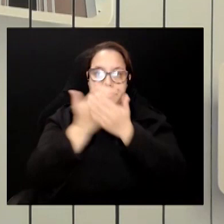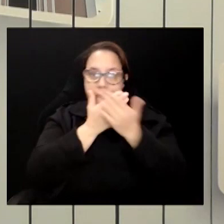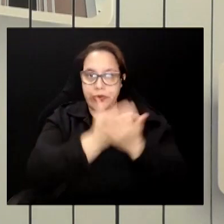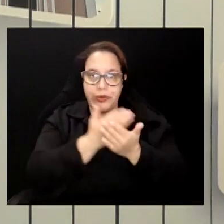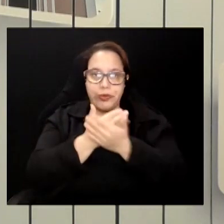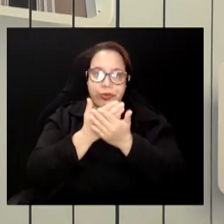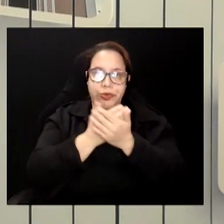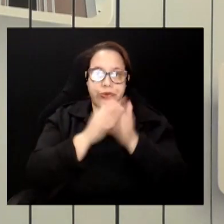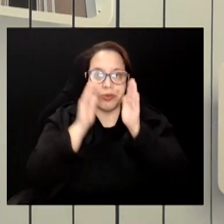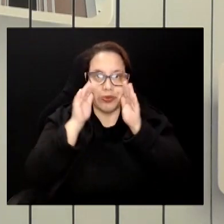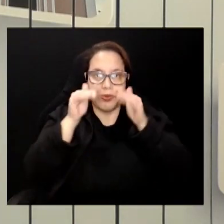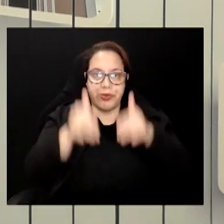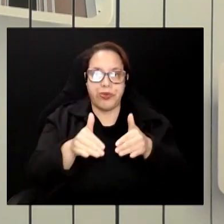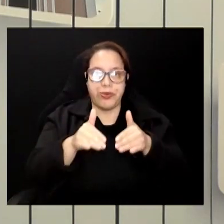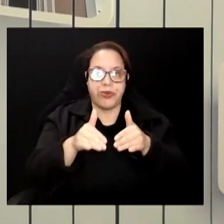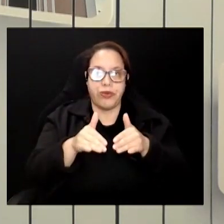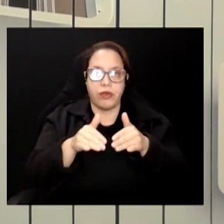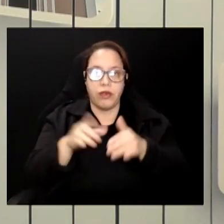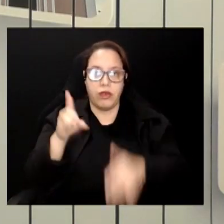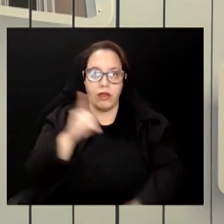o Distrito Industrial.